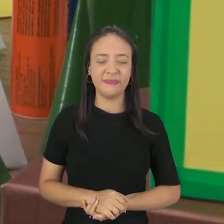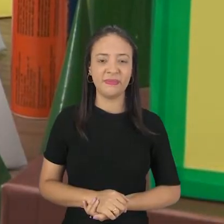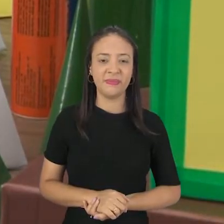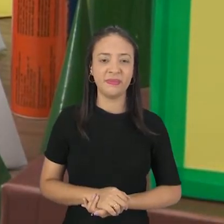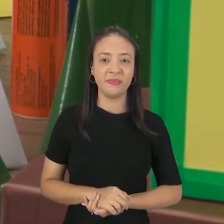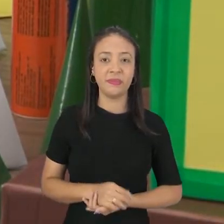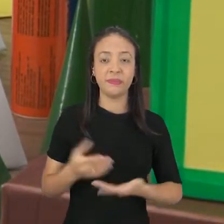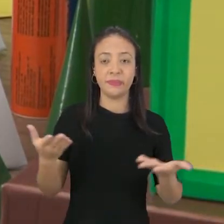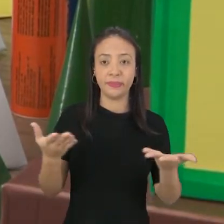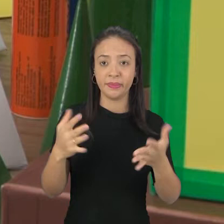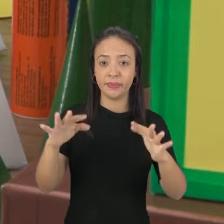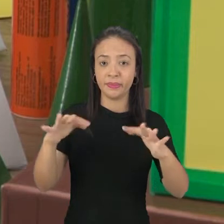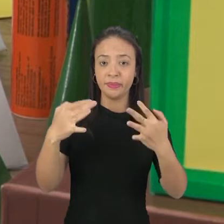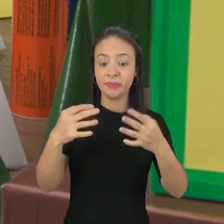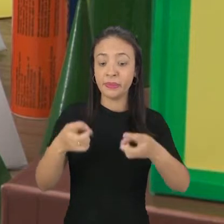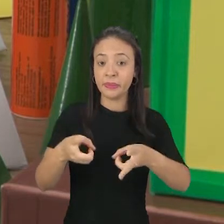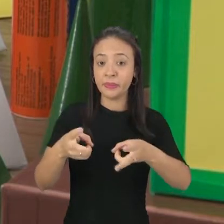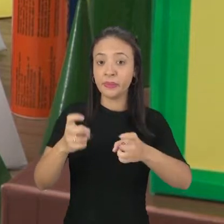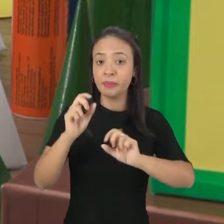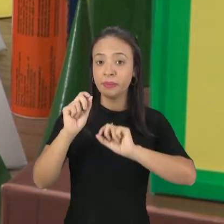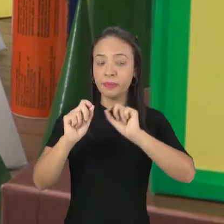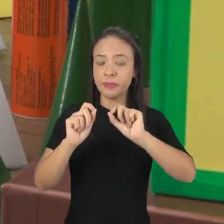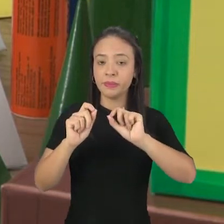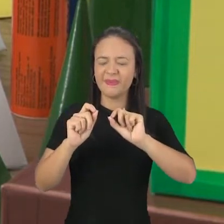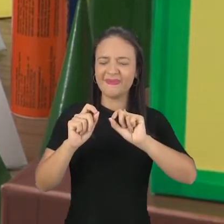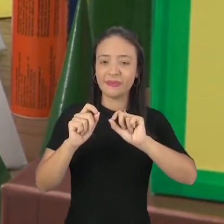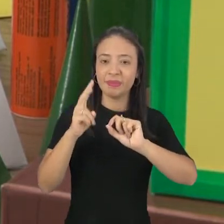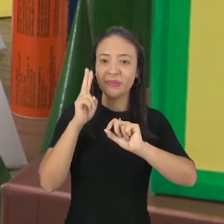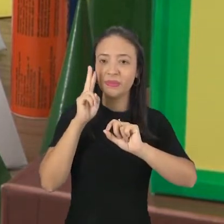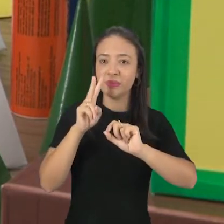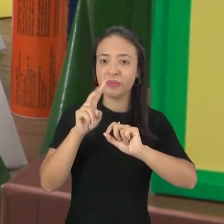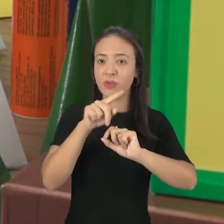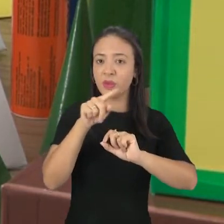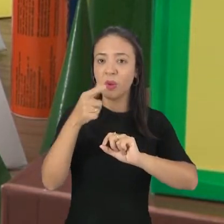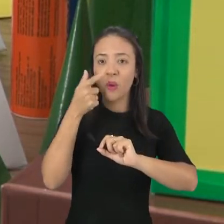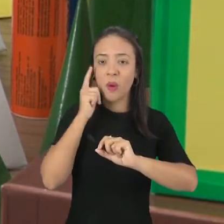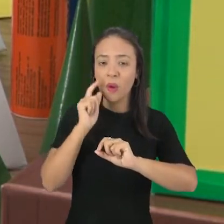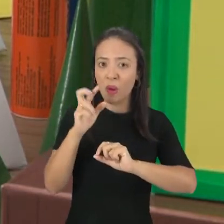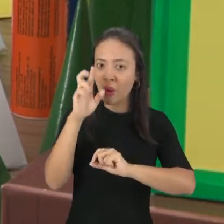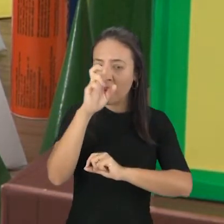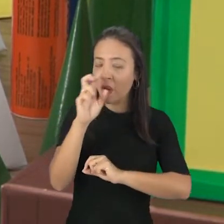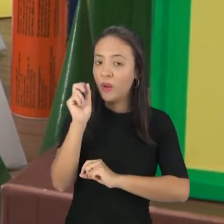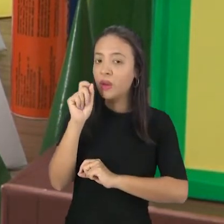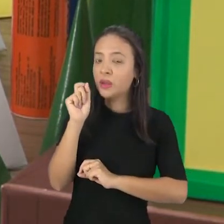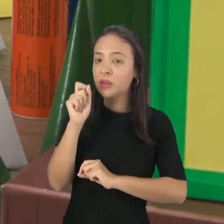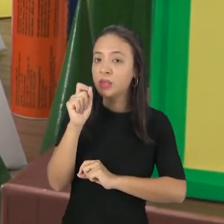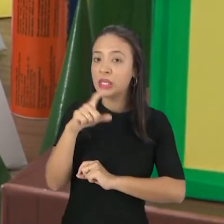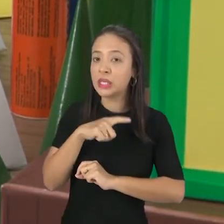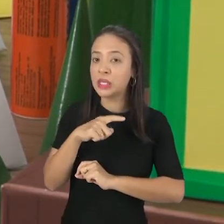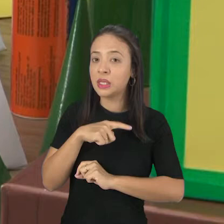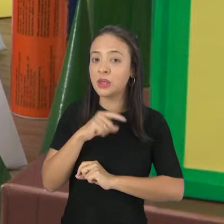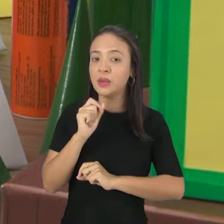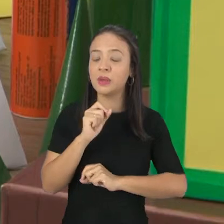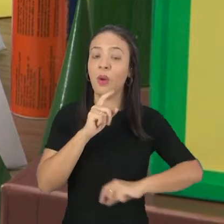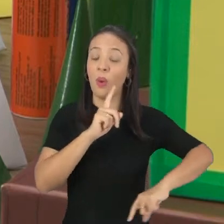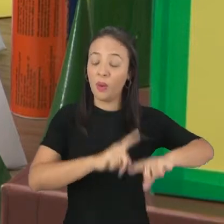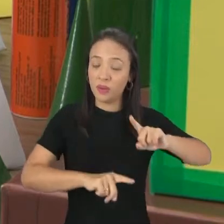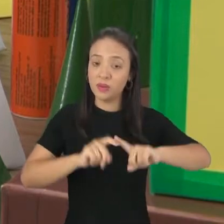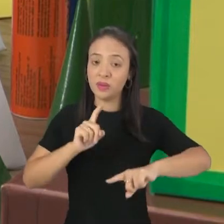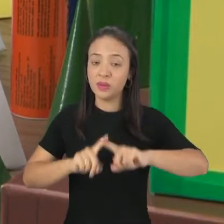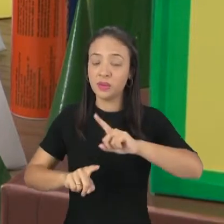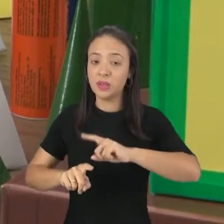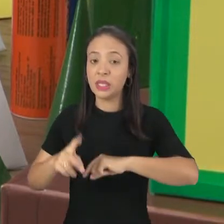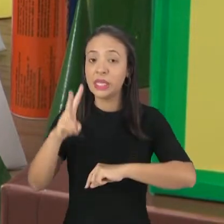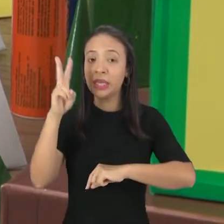vocês olhem aqui e vocês percebam, identificando aí de casa, você consegue observar algum objeto